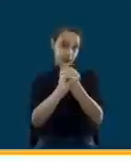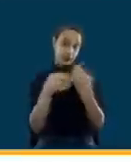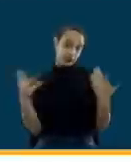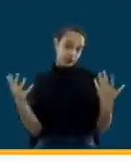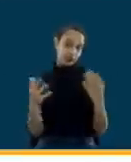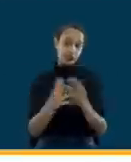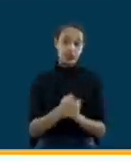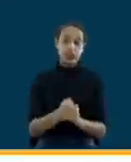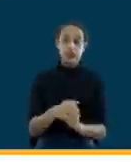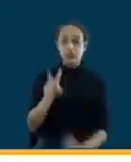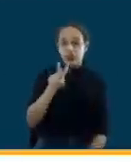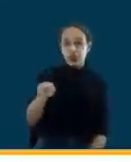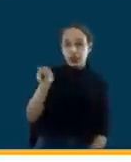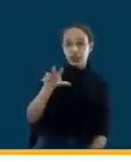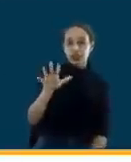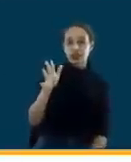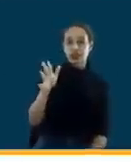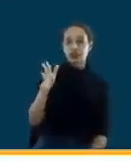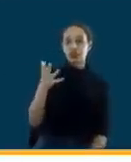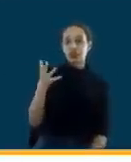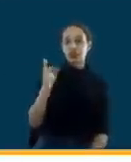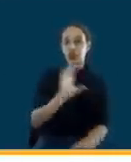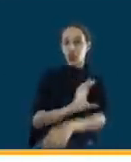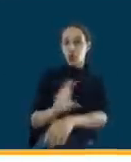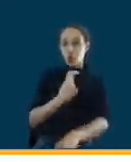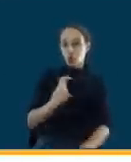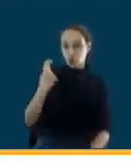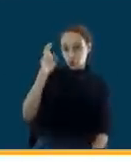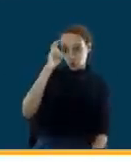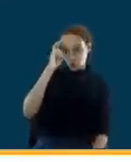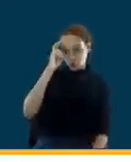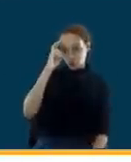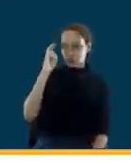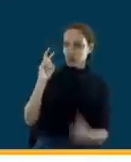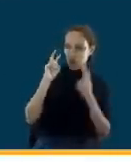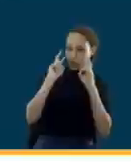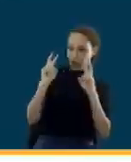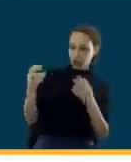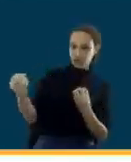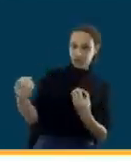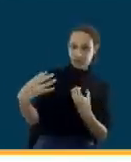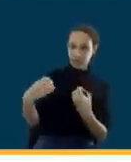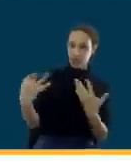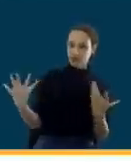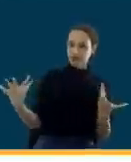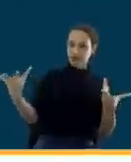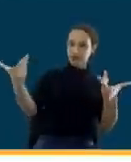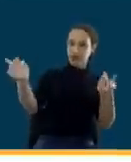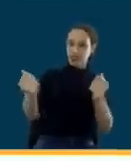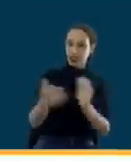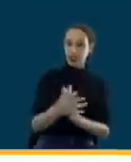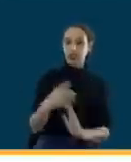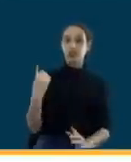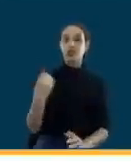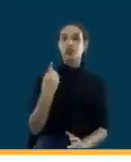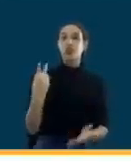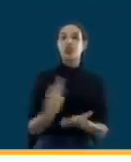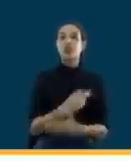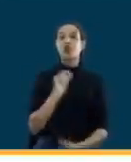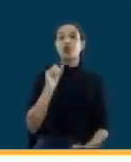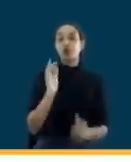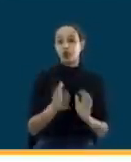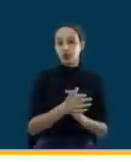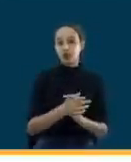de encantamento que a cultura popular tão bem nos ensina, a gente cria essas proximidades, né? Cada qual num